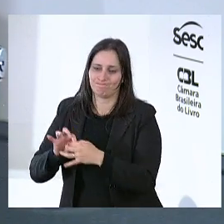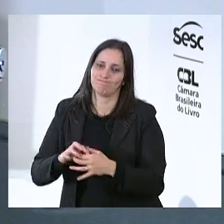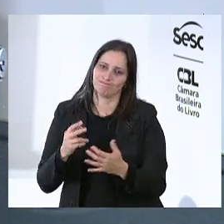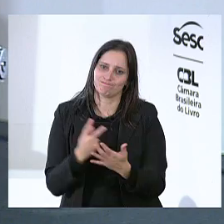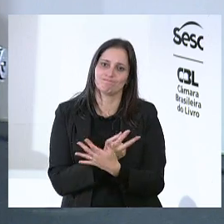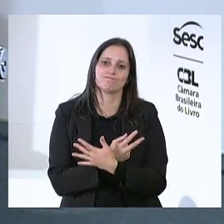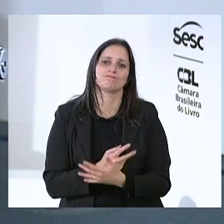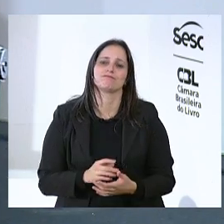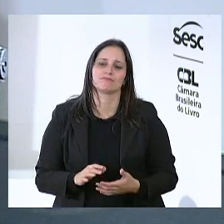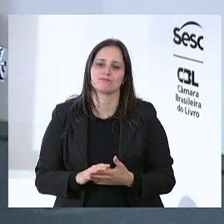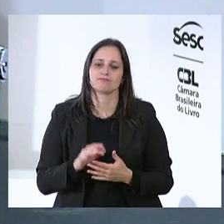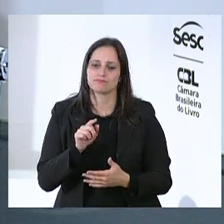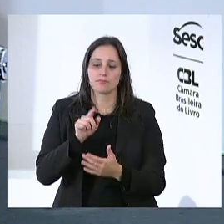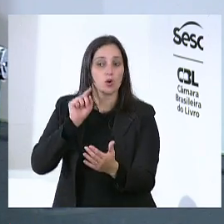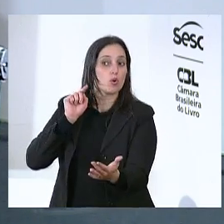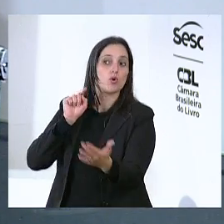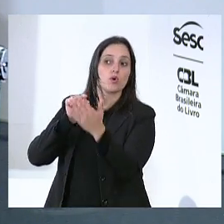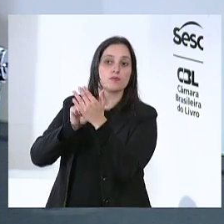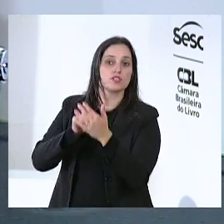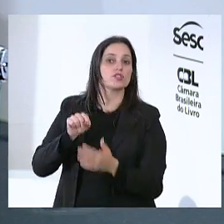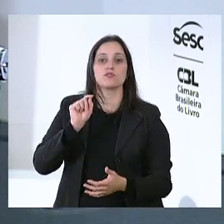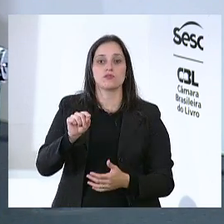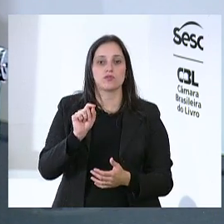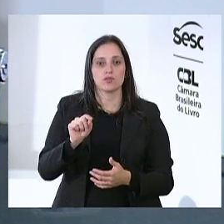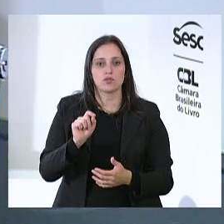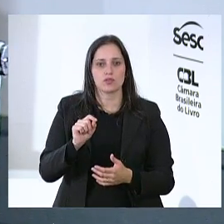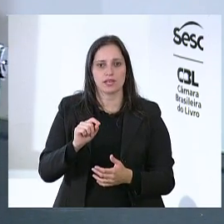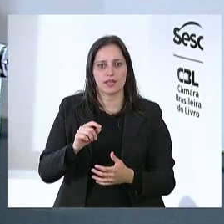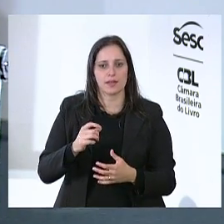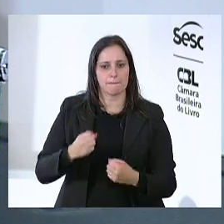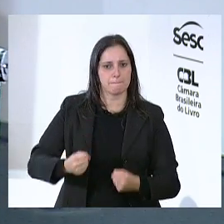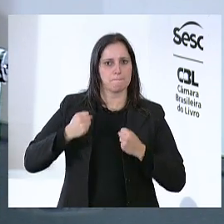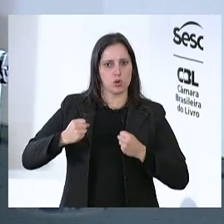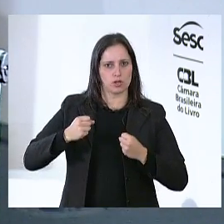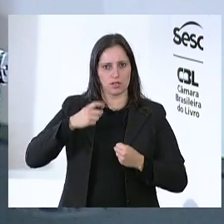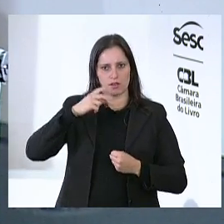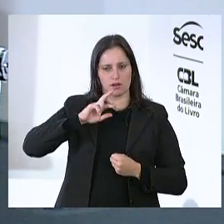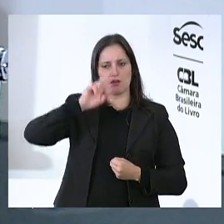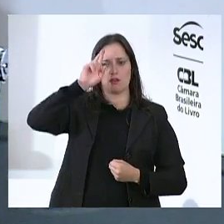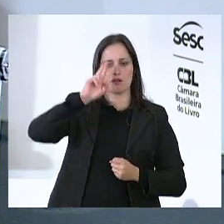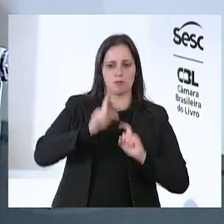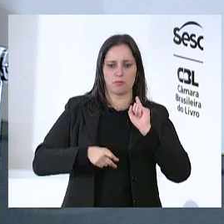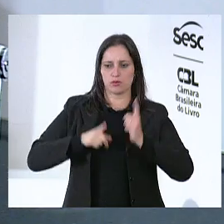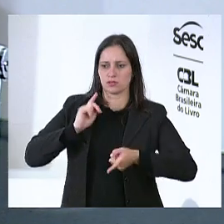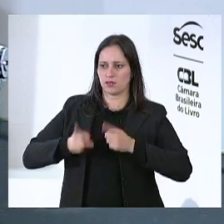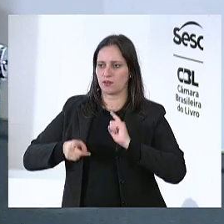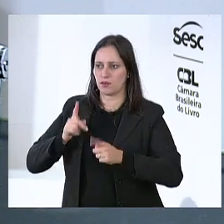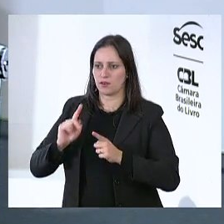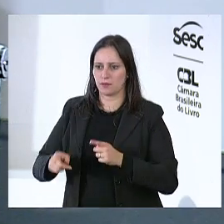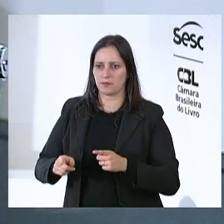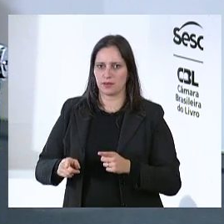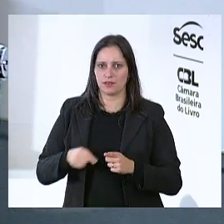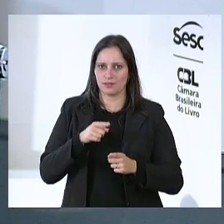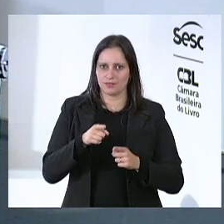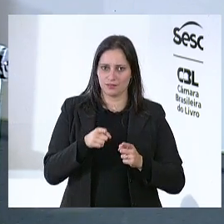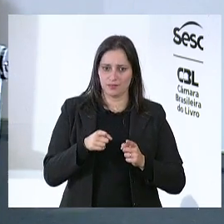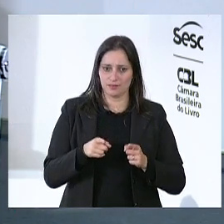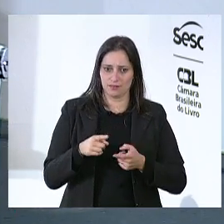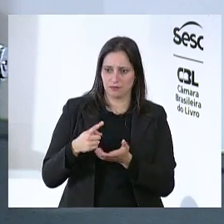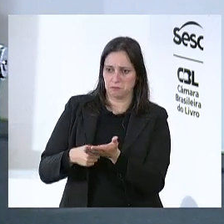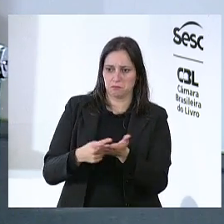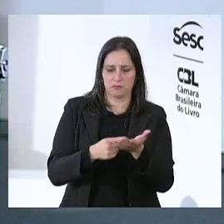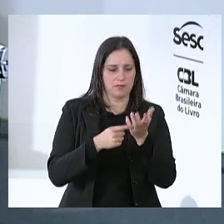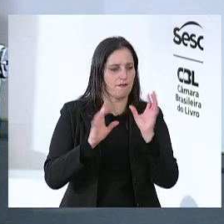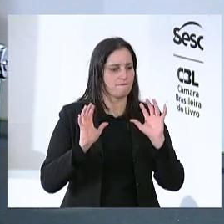objetivo deles é se apropriar do poder e continuam com as festas elegantes, enfim, faz